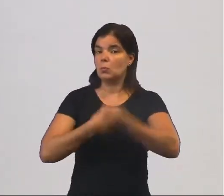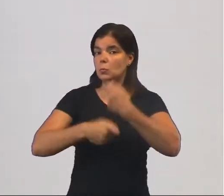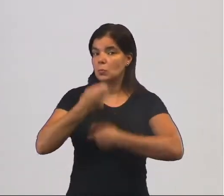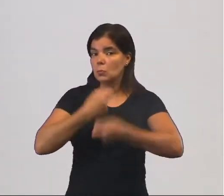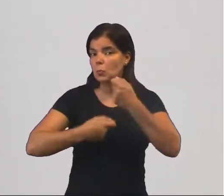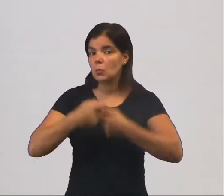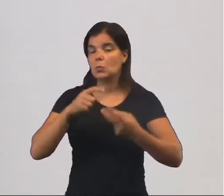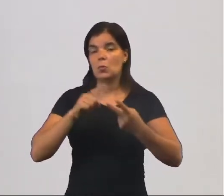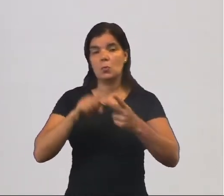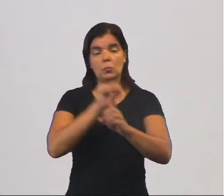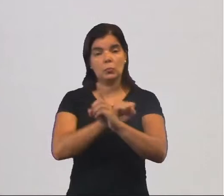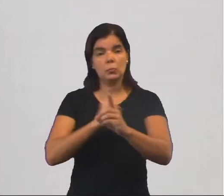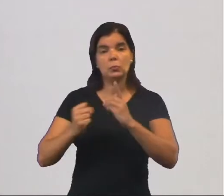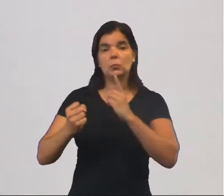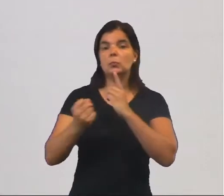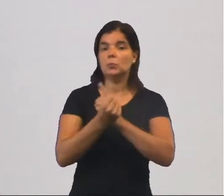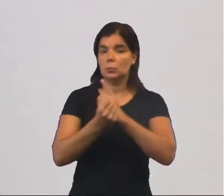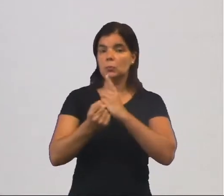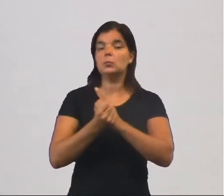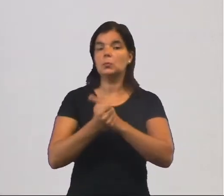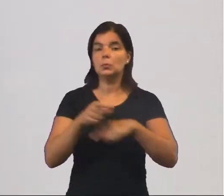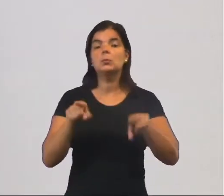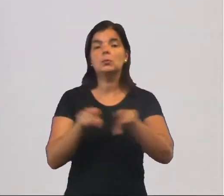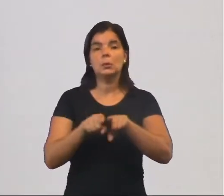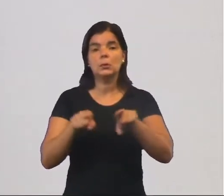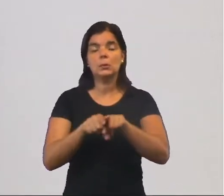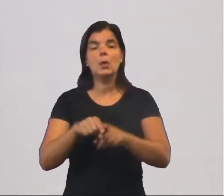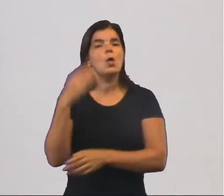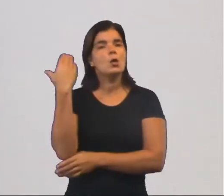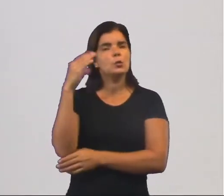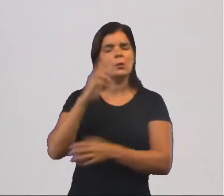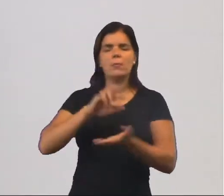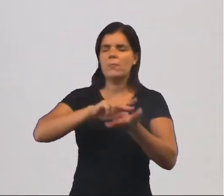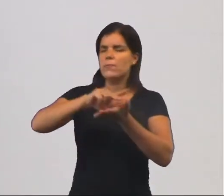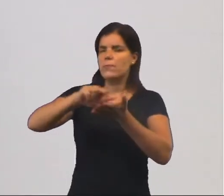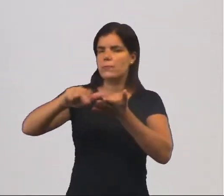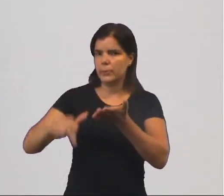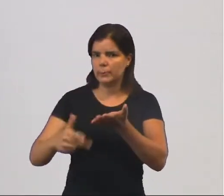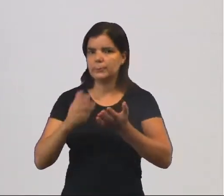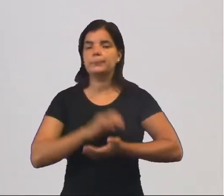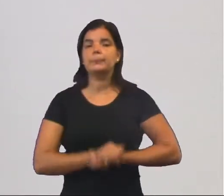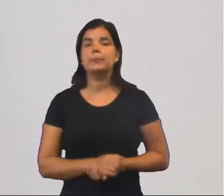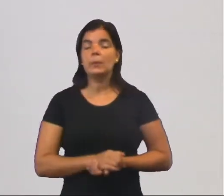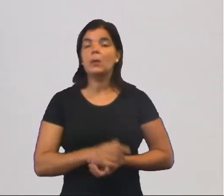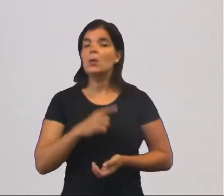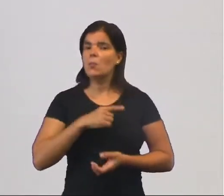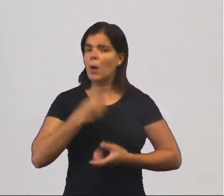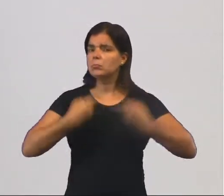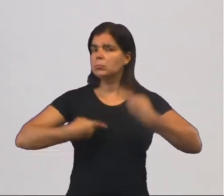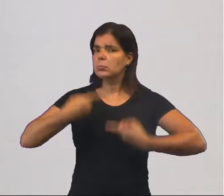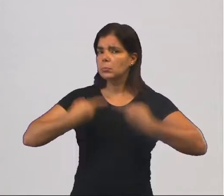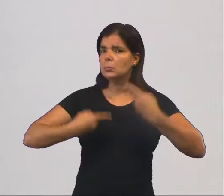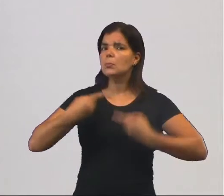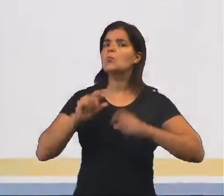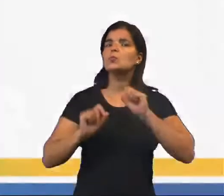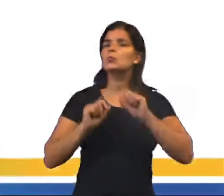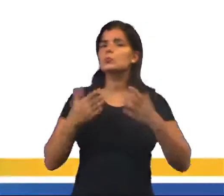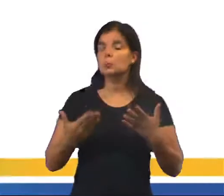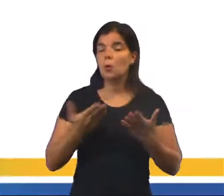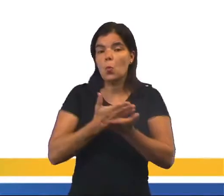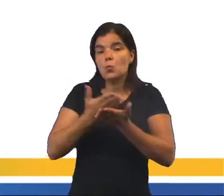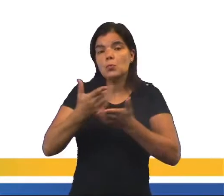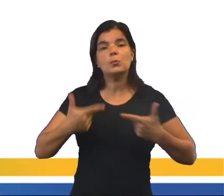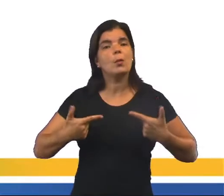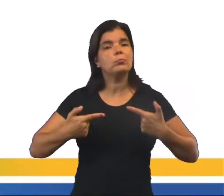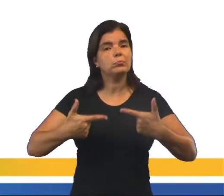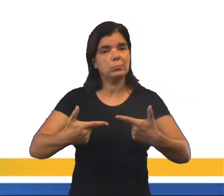econômico, no campo social, no campo da ciência, enfim. E há vários debates sobre o início